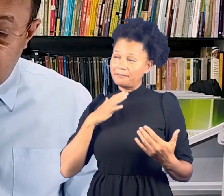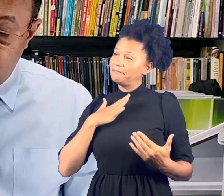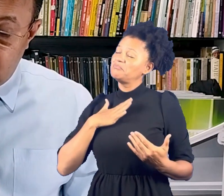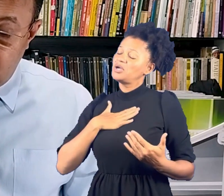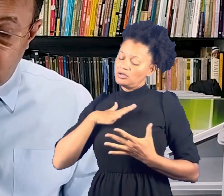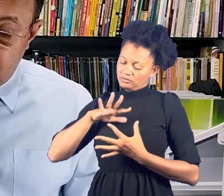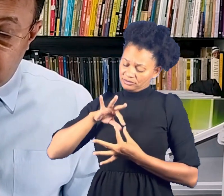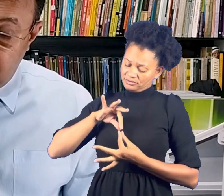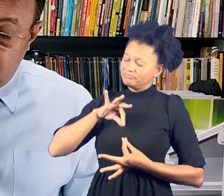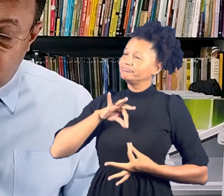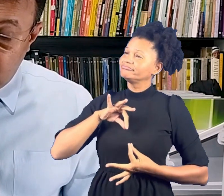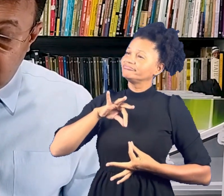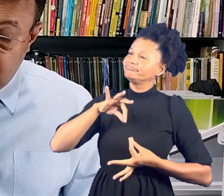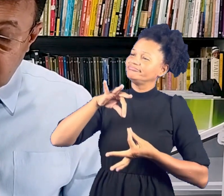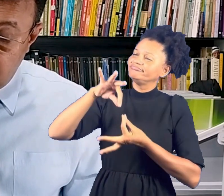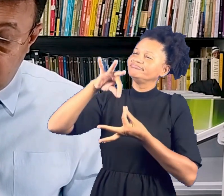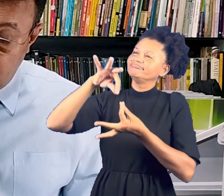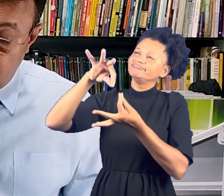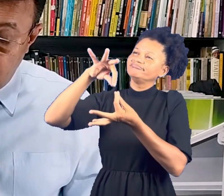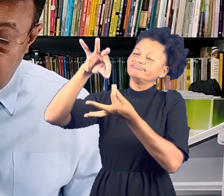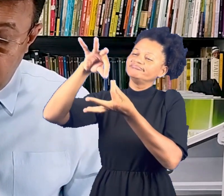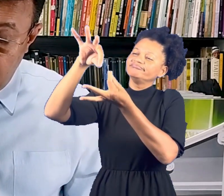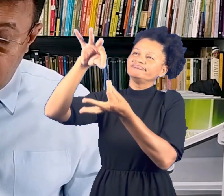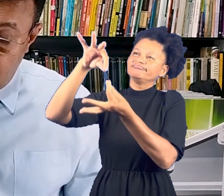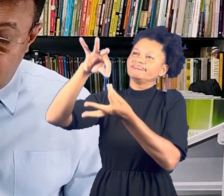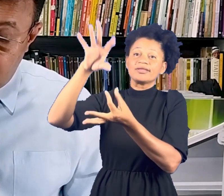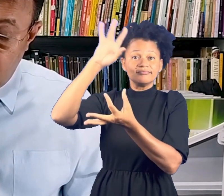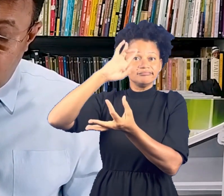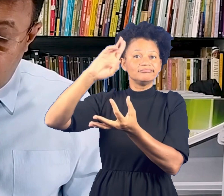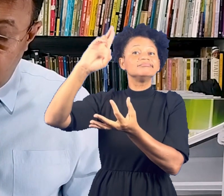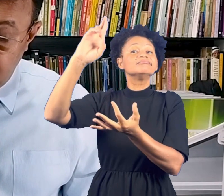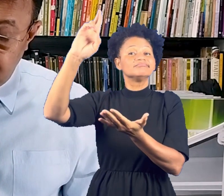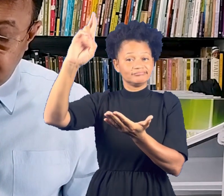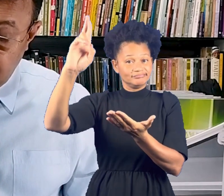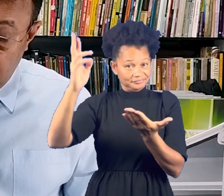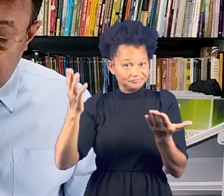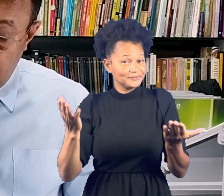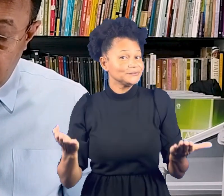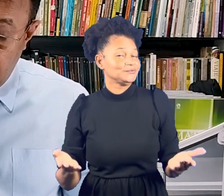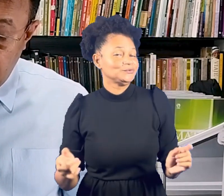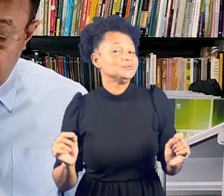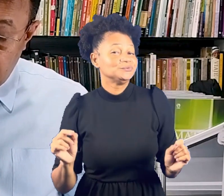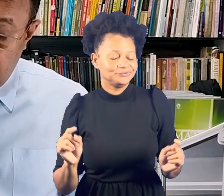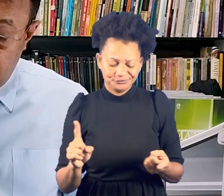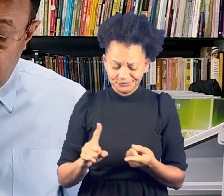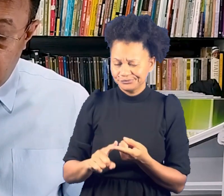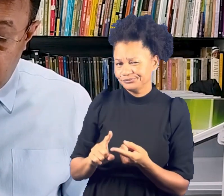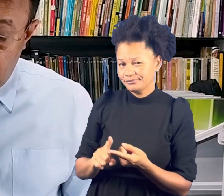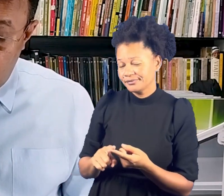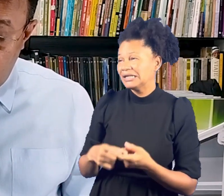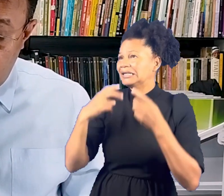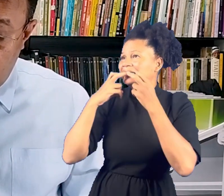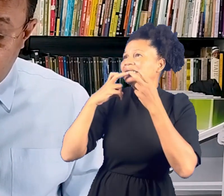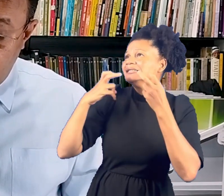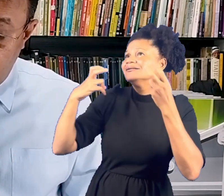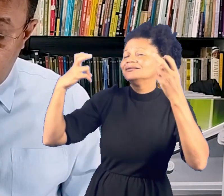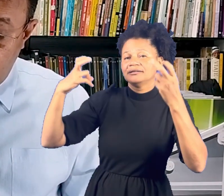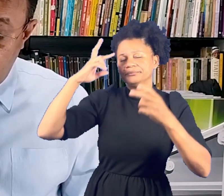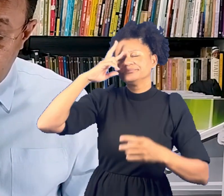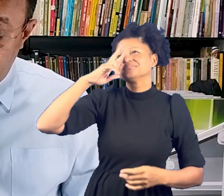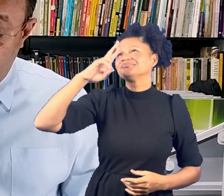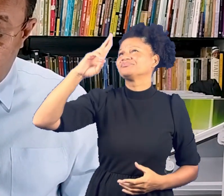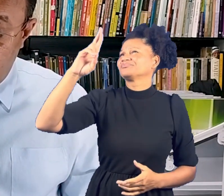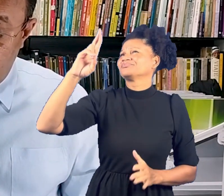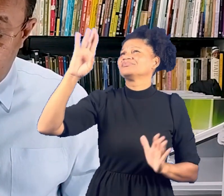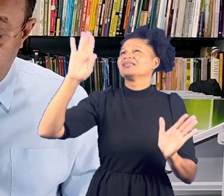entregava o seu espírito, nas mãos do Senhor e também clamou ao